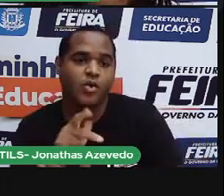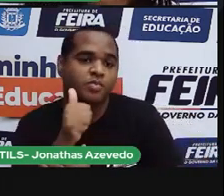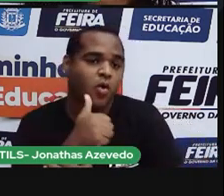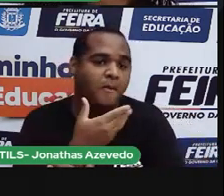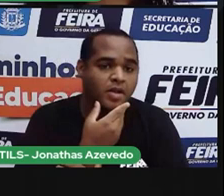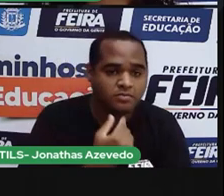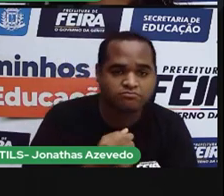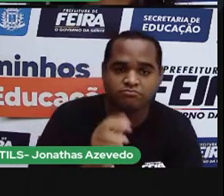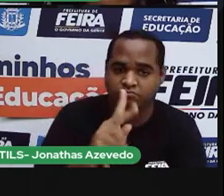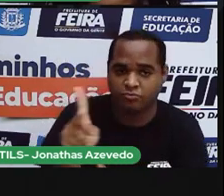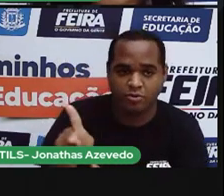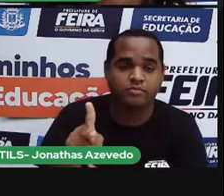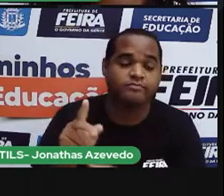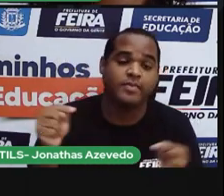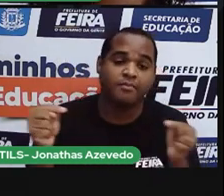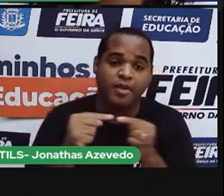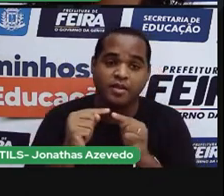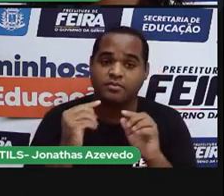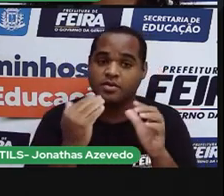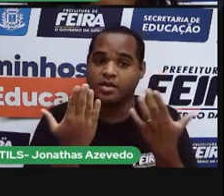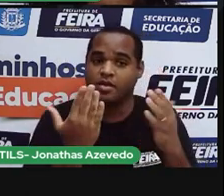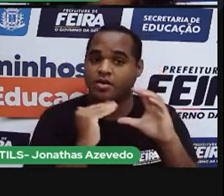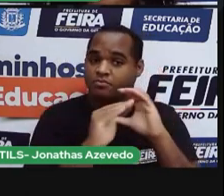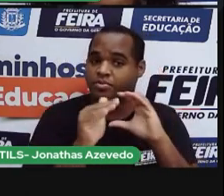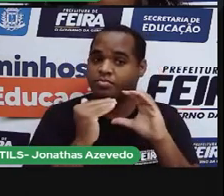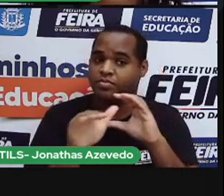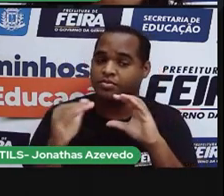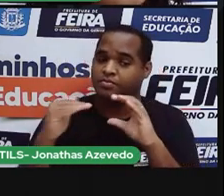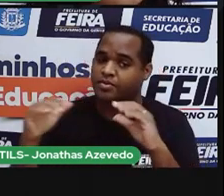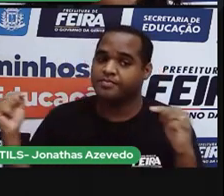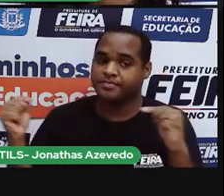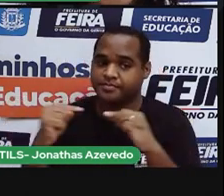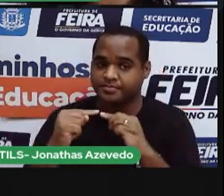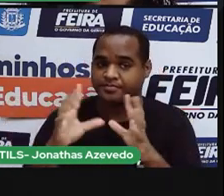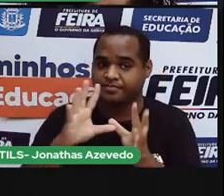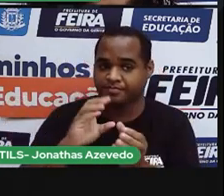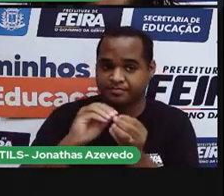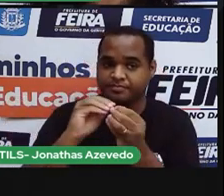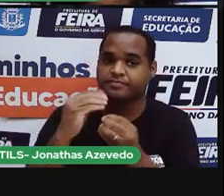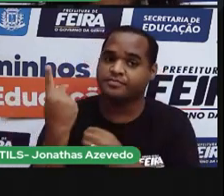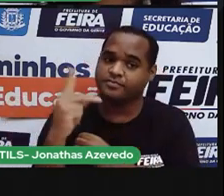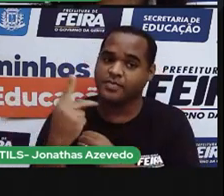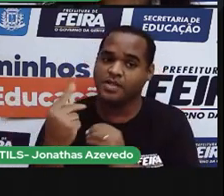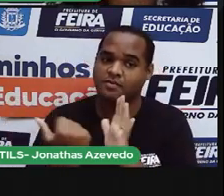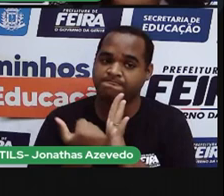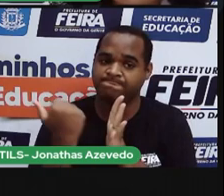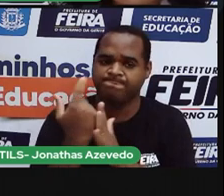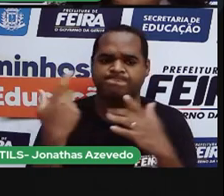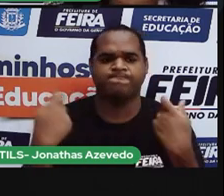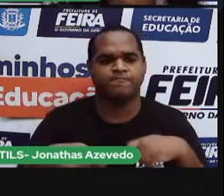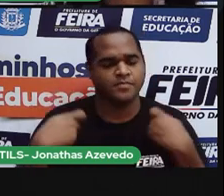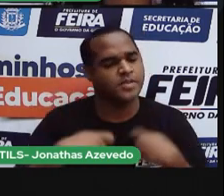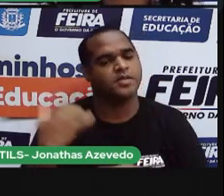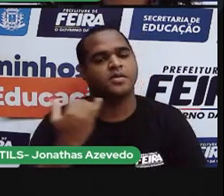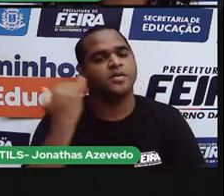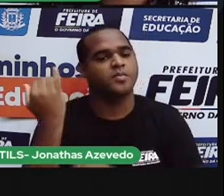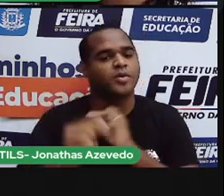sua professora, envia atividades complementares e extras para você. E você